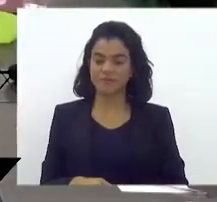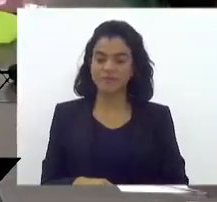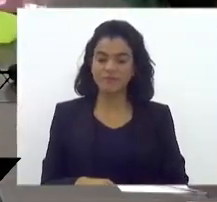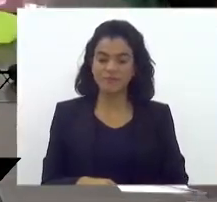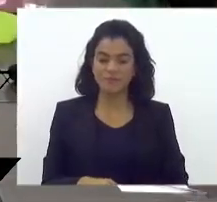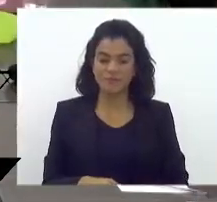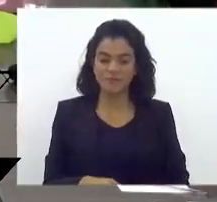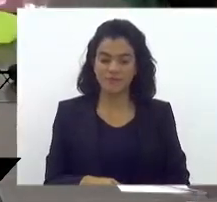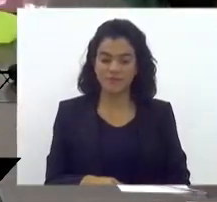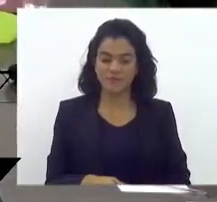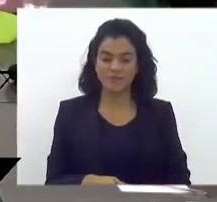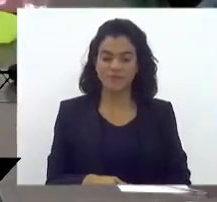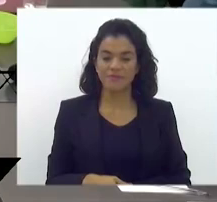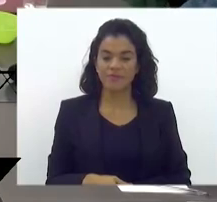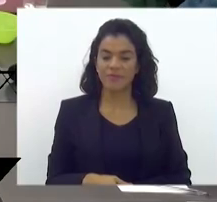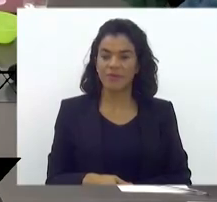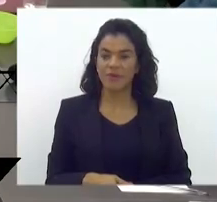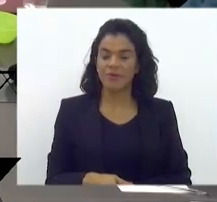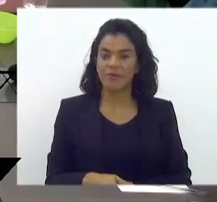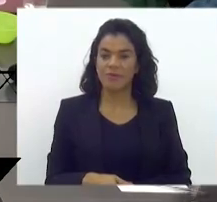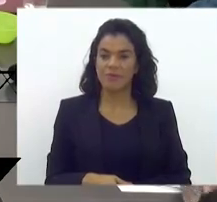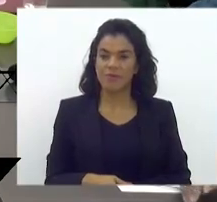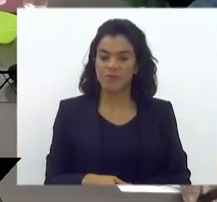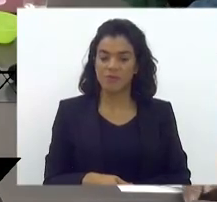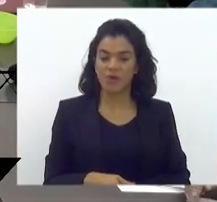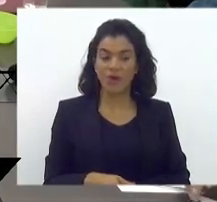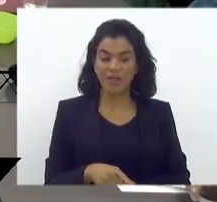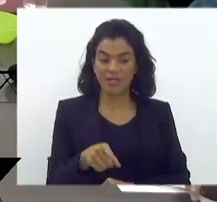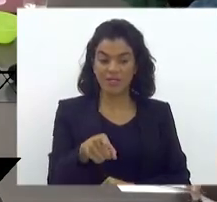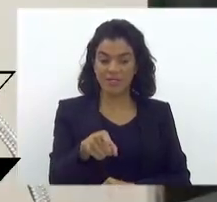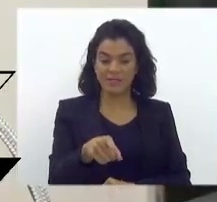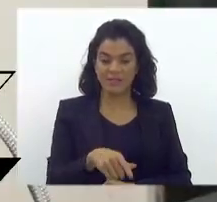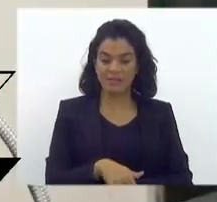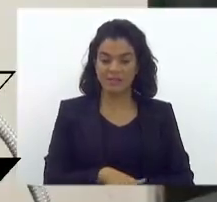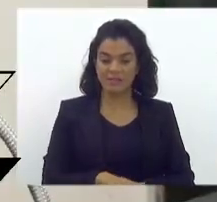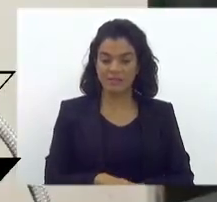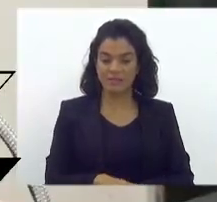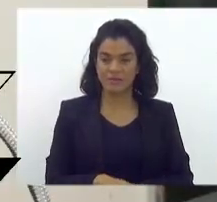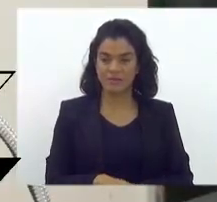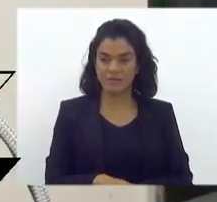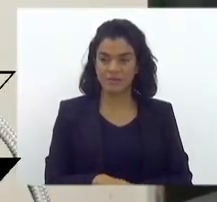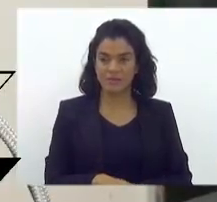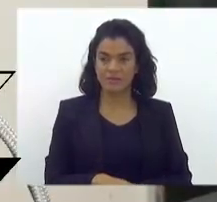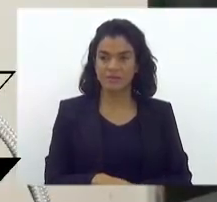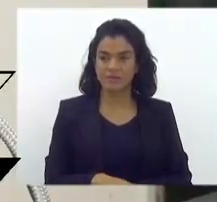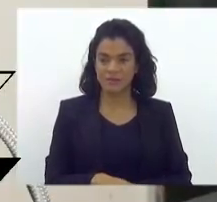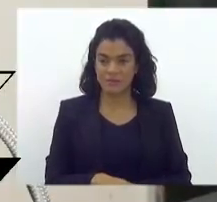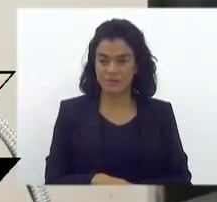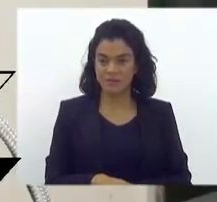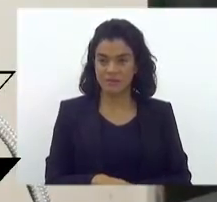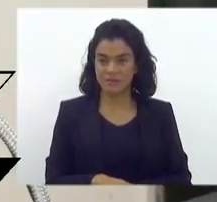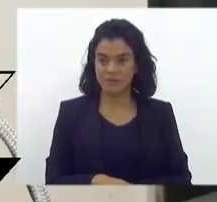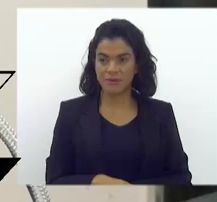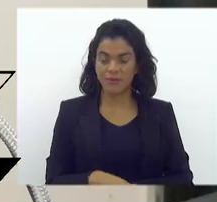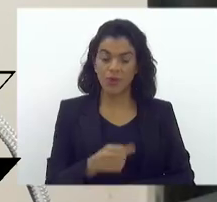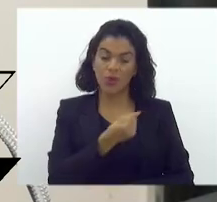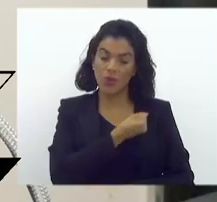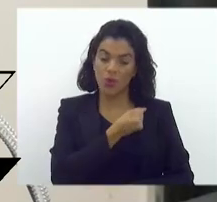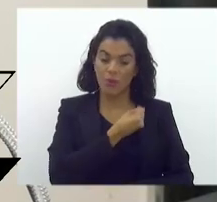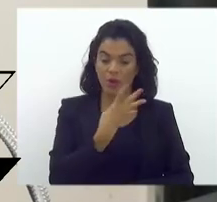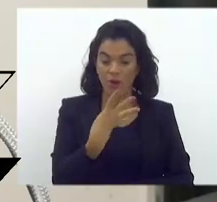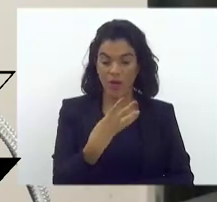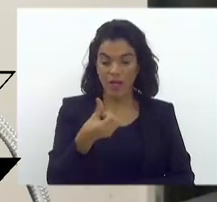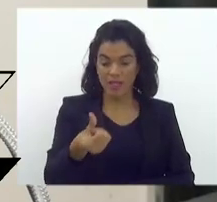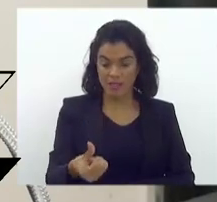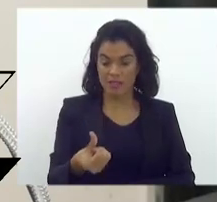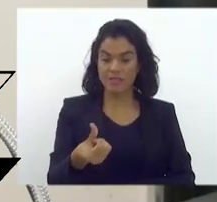à ordem. Conforme solicitação do deputado Luiz Paulo, absolutamente meritória, para que a gente discuta o item 46